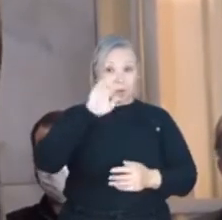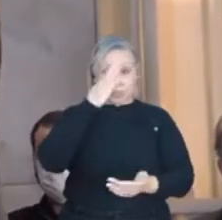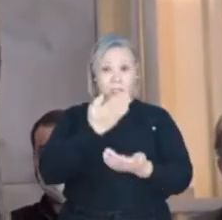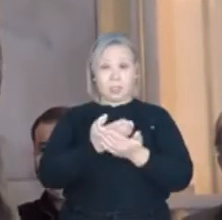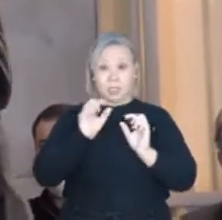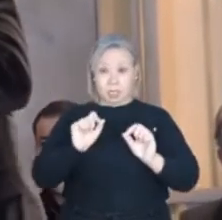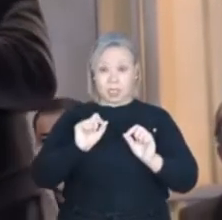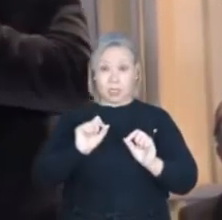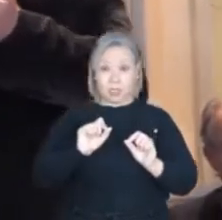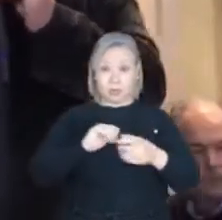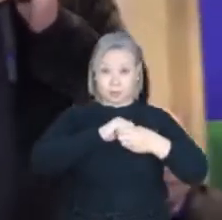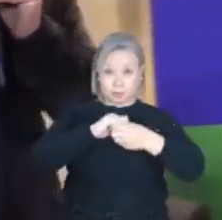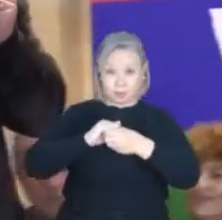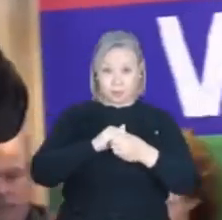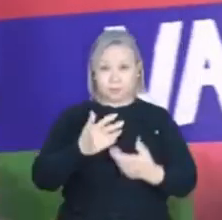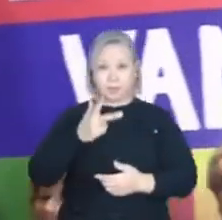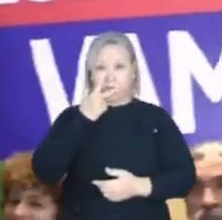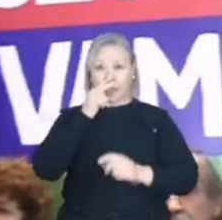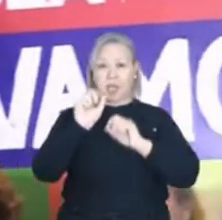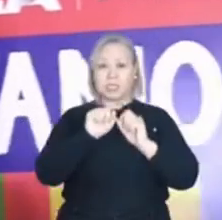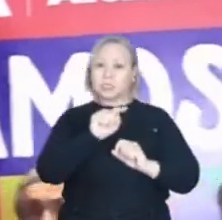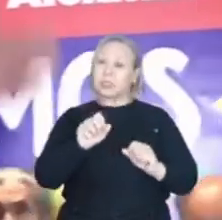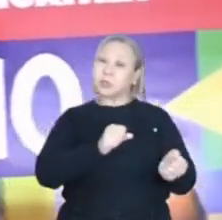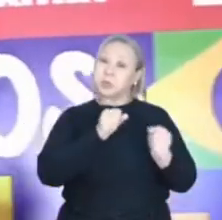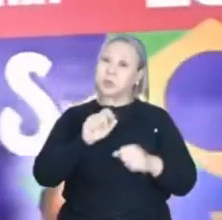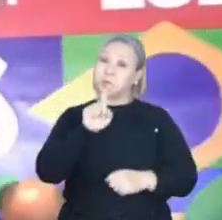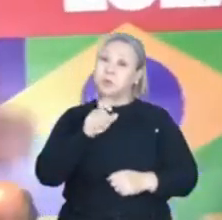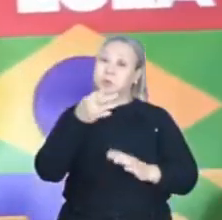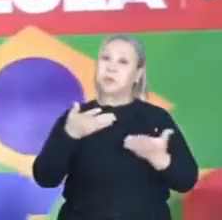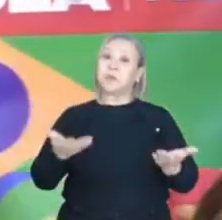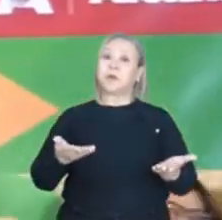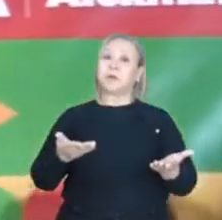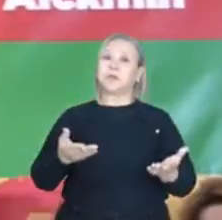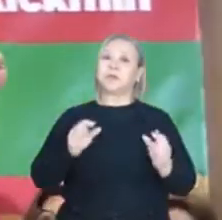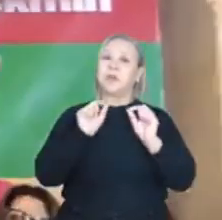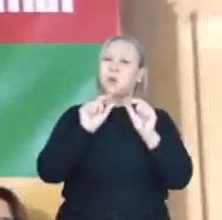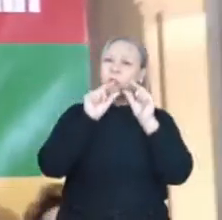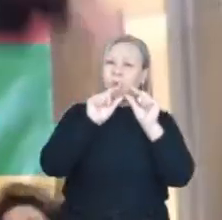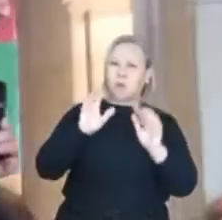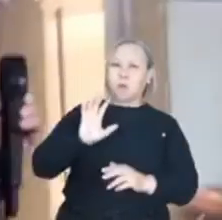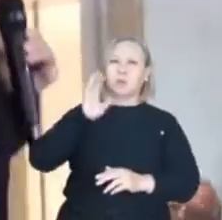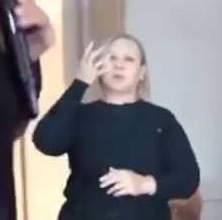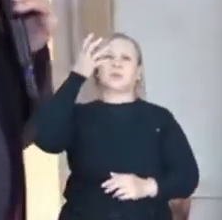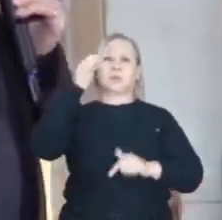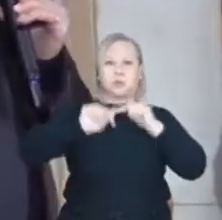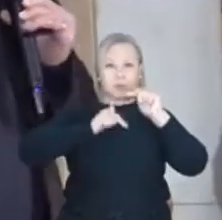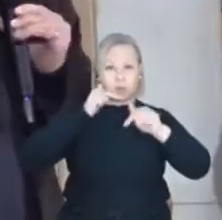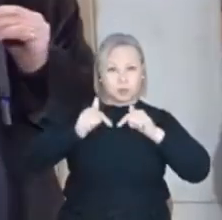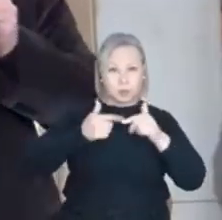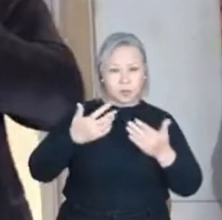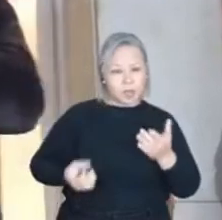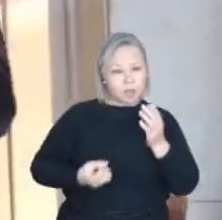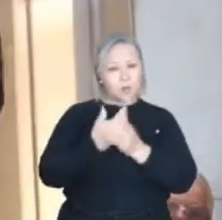cooperativa, se vocês acham que isso pode ser uma parte da solução, sabe, dos empregos que nós precisamos